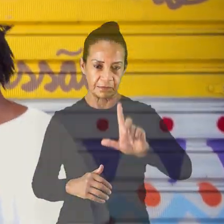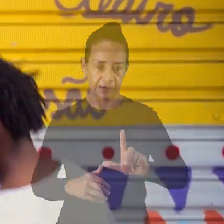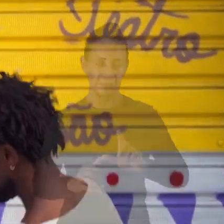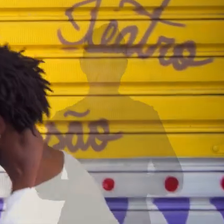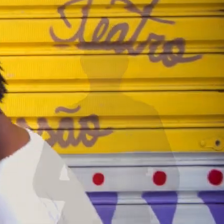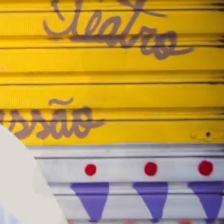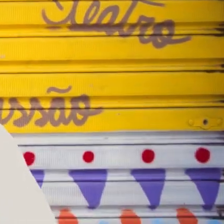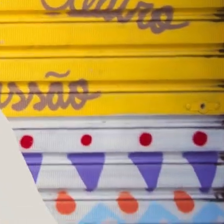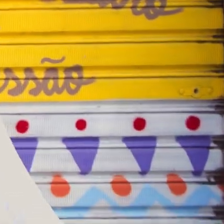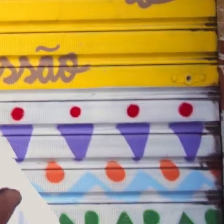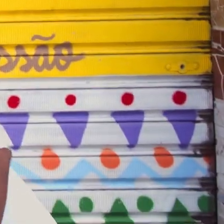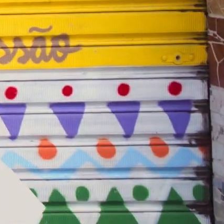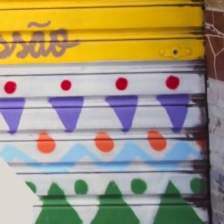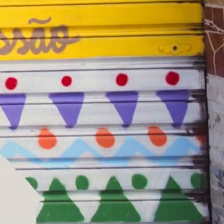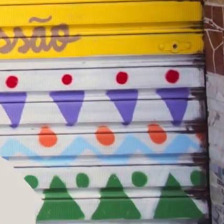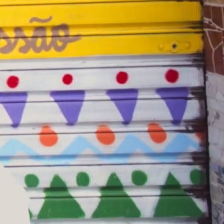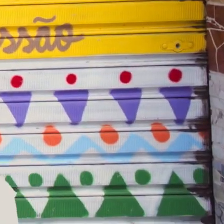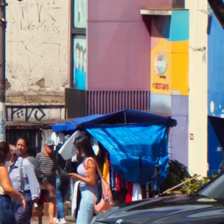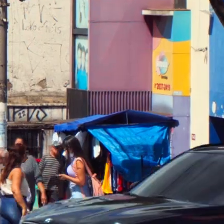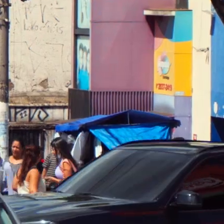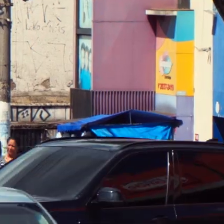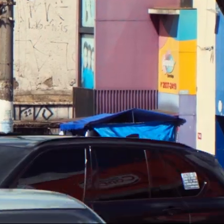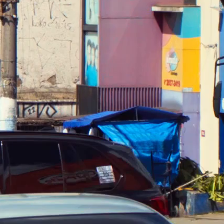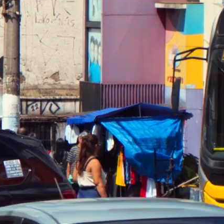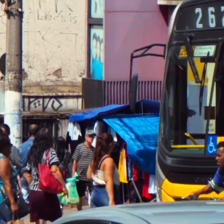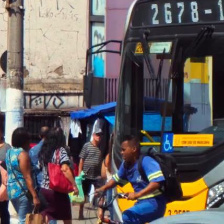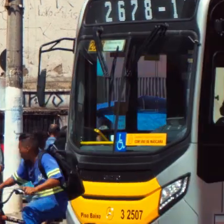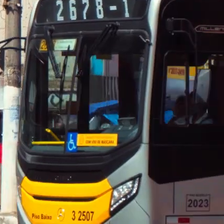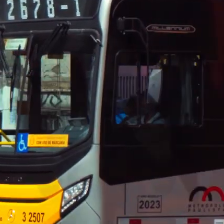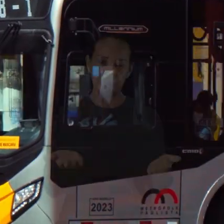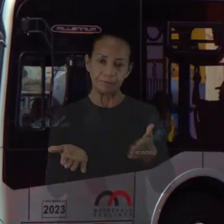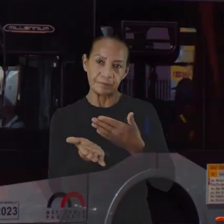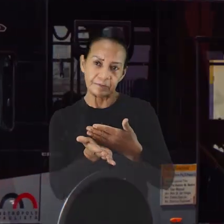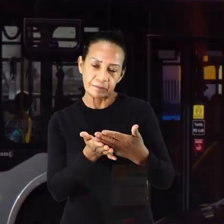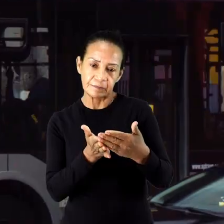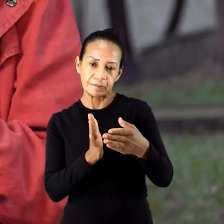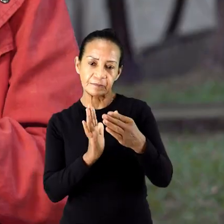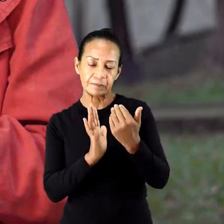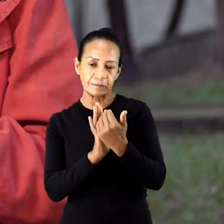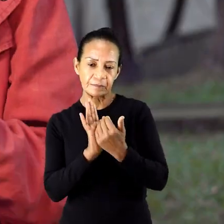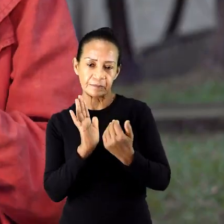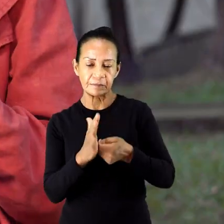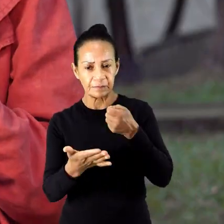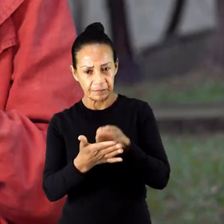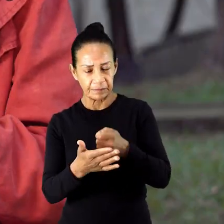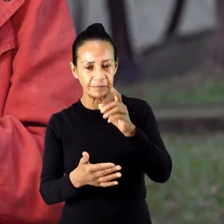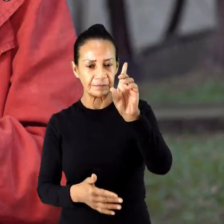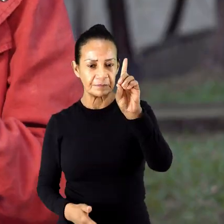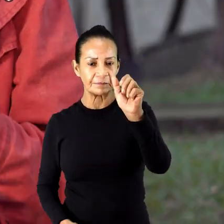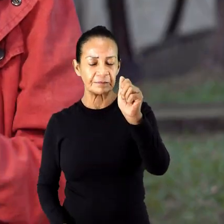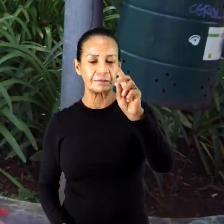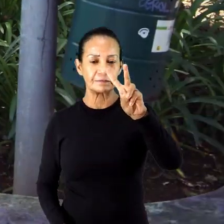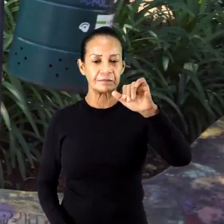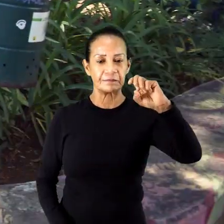fechando porta-retrátil escrito Centro de Cultura e Arte Bataquerê. Ônibus passando. Então a gente começa o programa com a